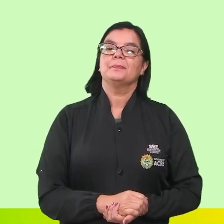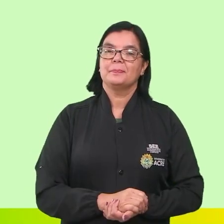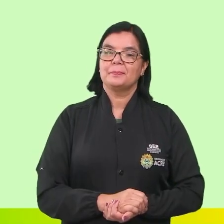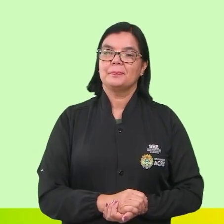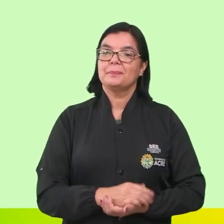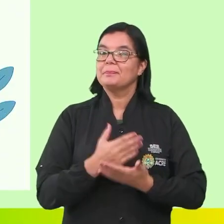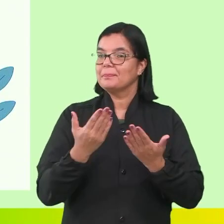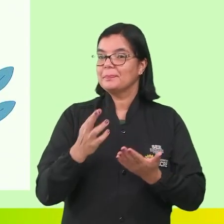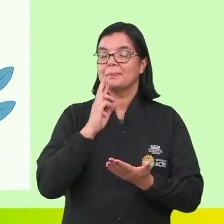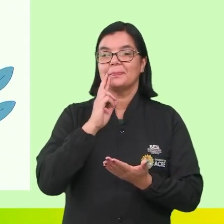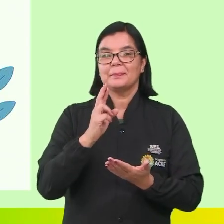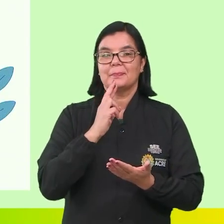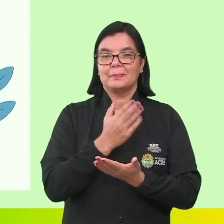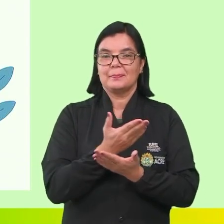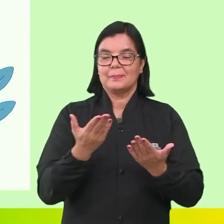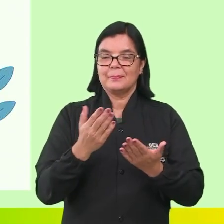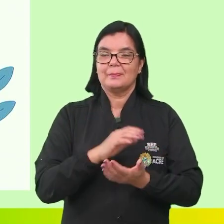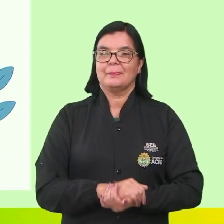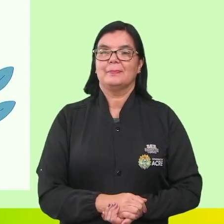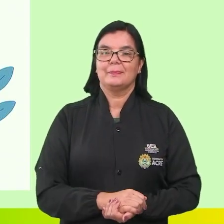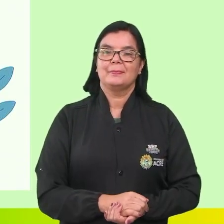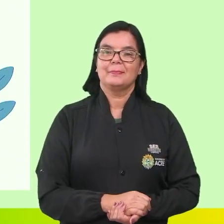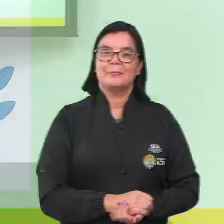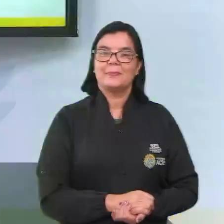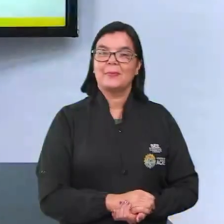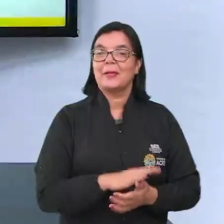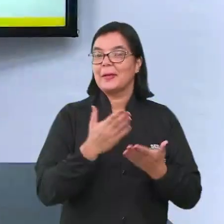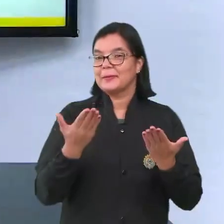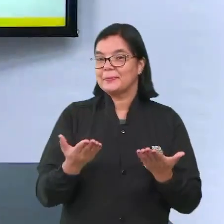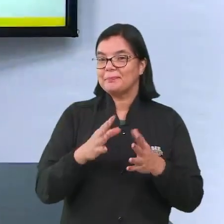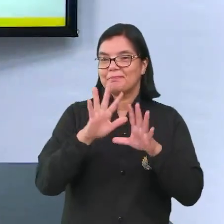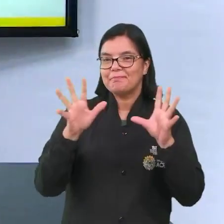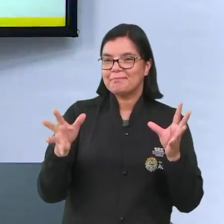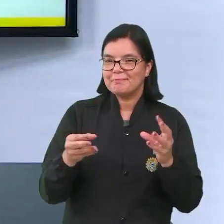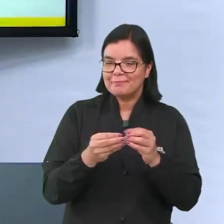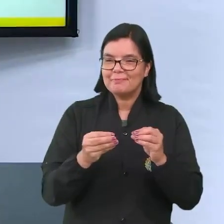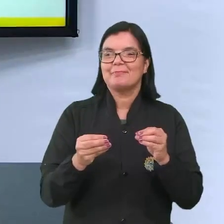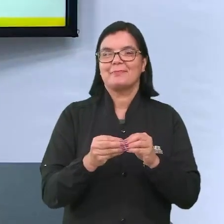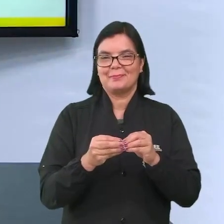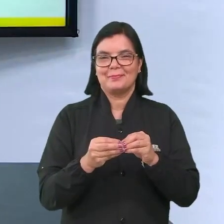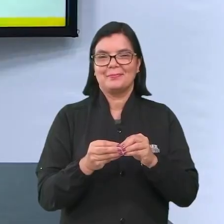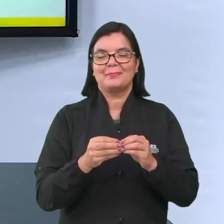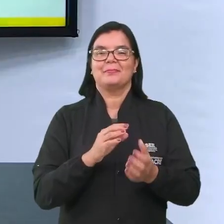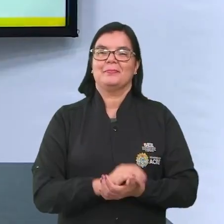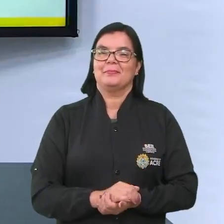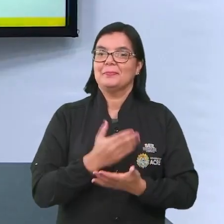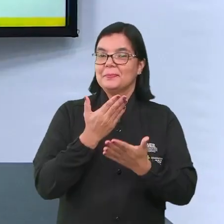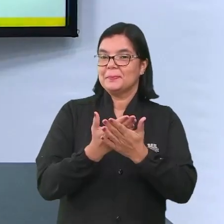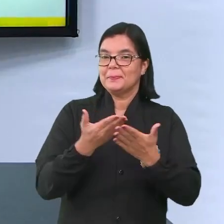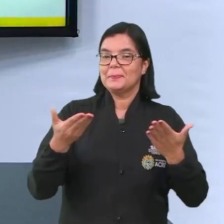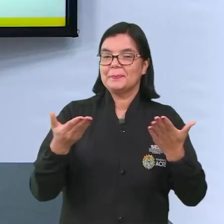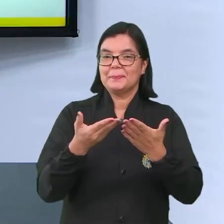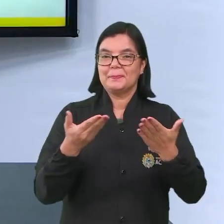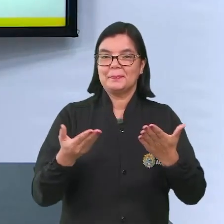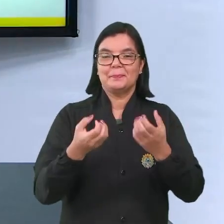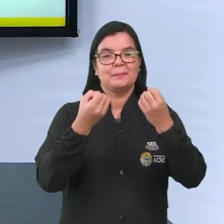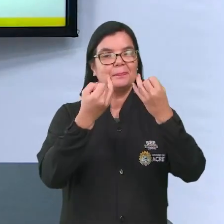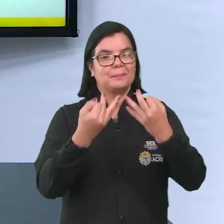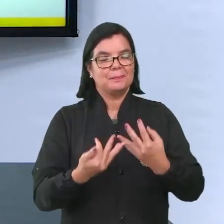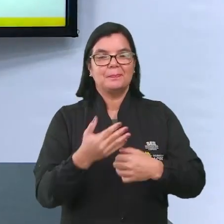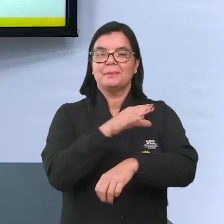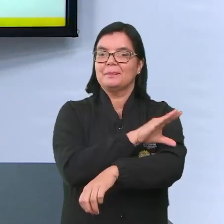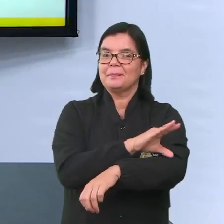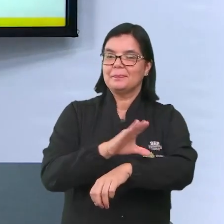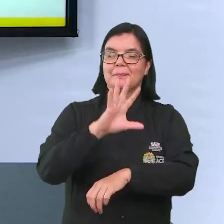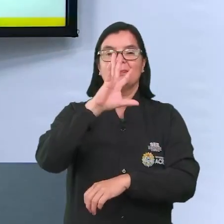Então está respondida a nossa atividade. E agora a gente vai fazer um breve resumo da nossa aula de hoje, que falou sobre